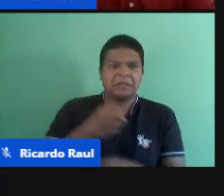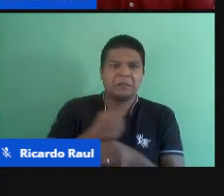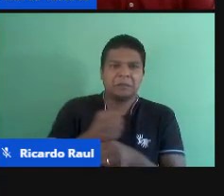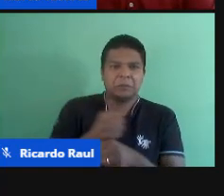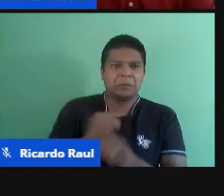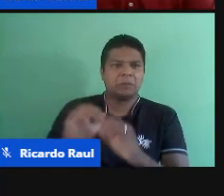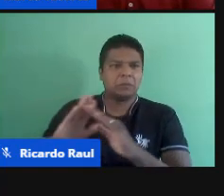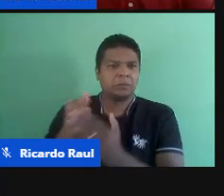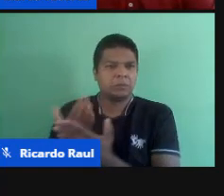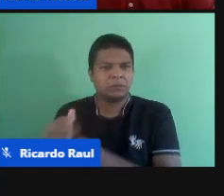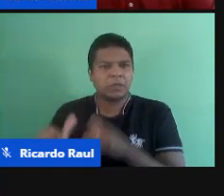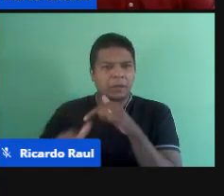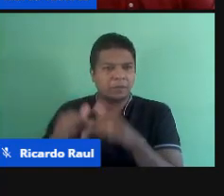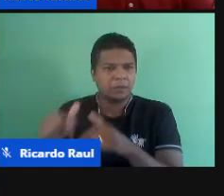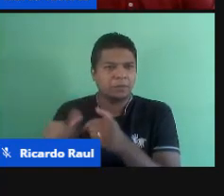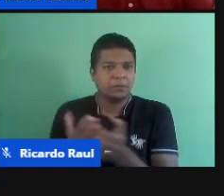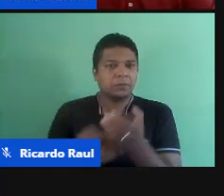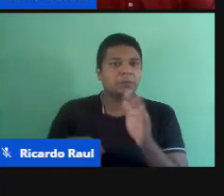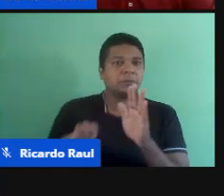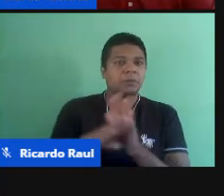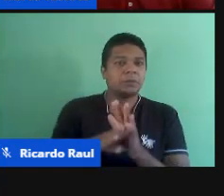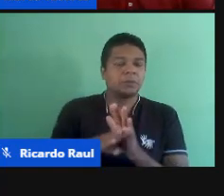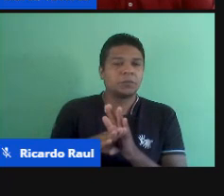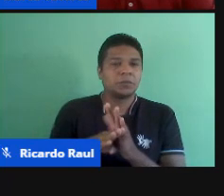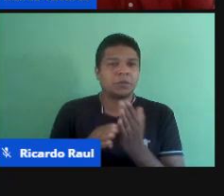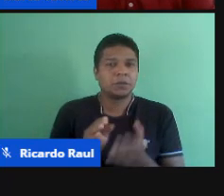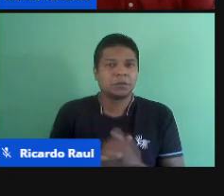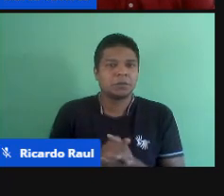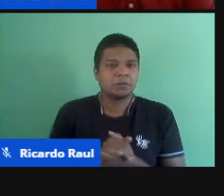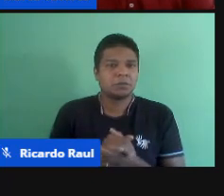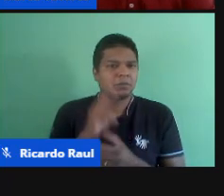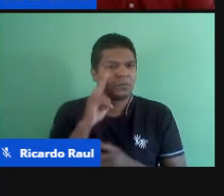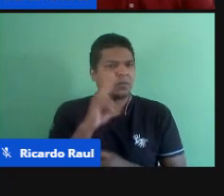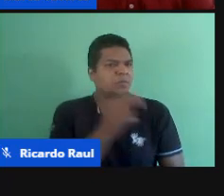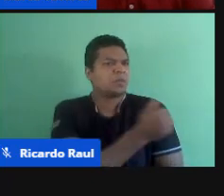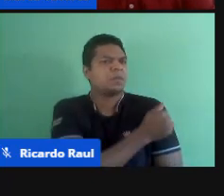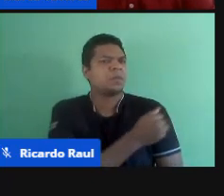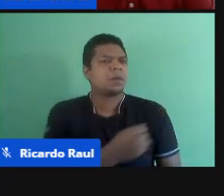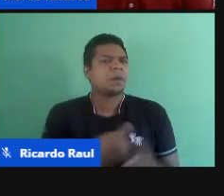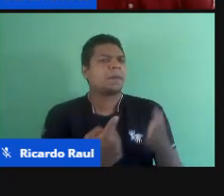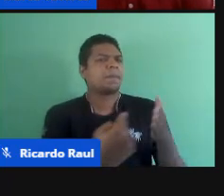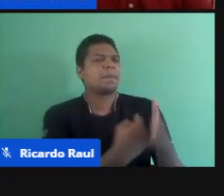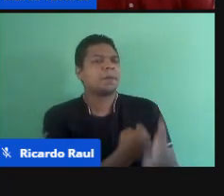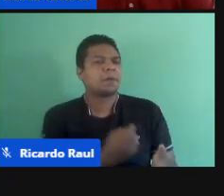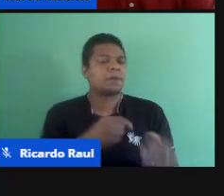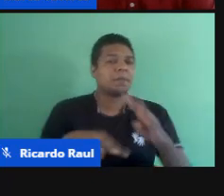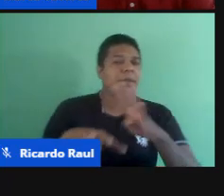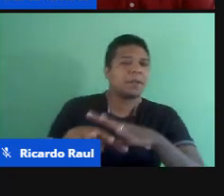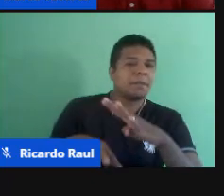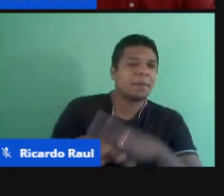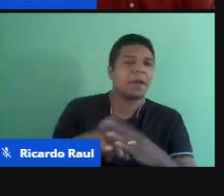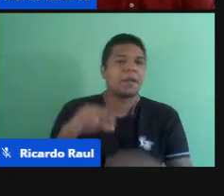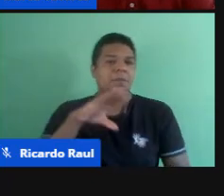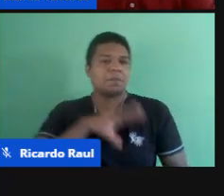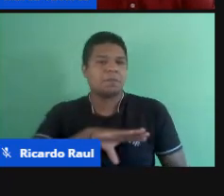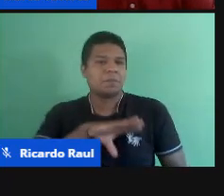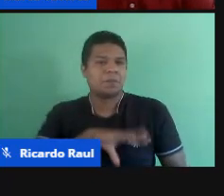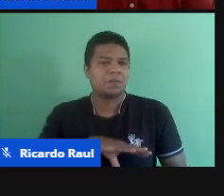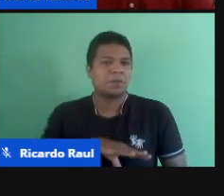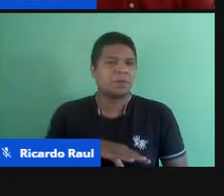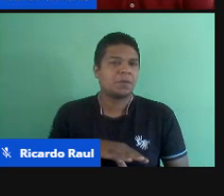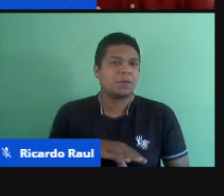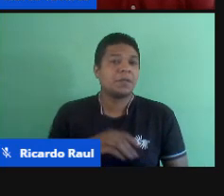quando você chega no outro dia, eu não via nenhum aluno perguntar para o professor de matemática, de português, se ele ia repor a